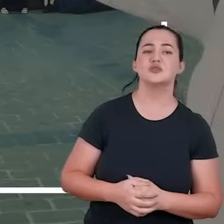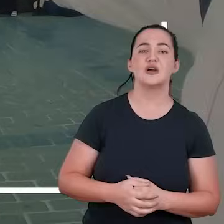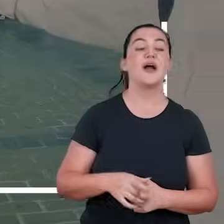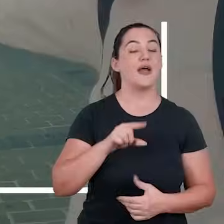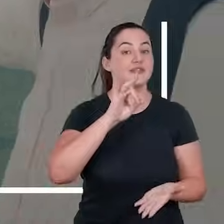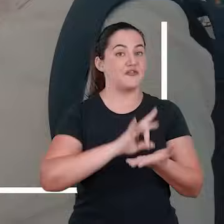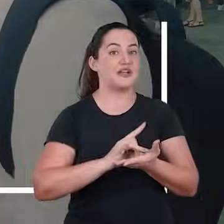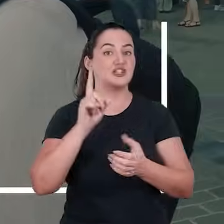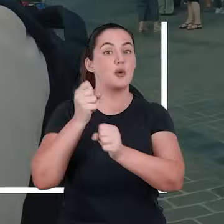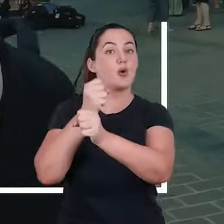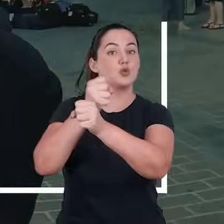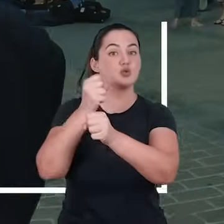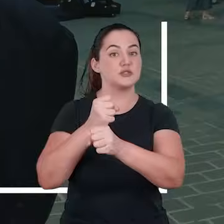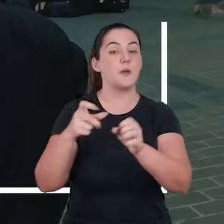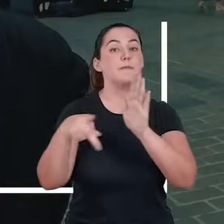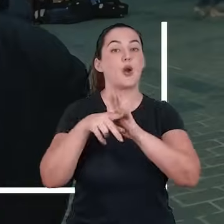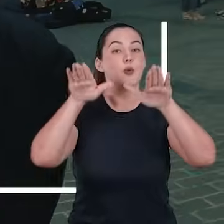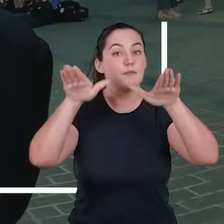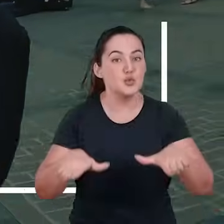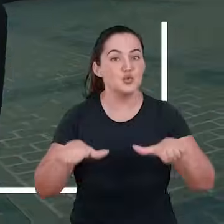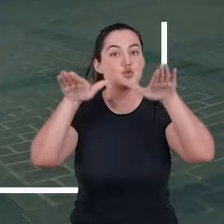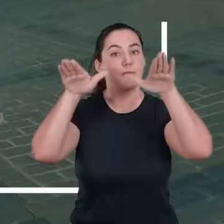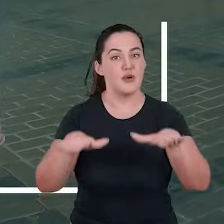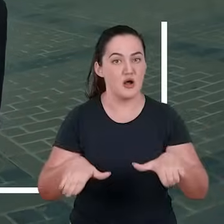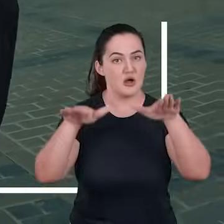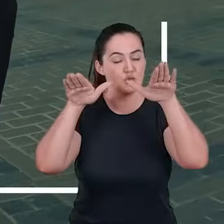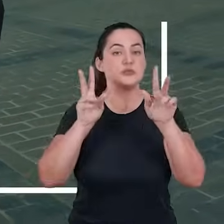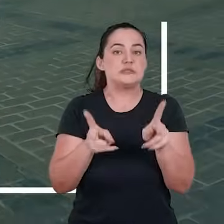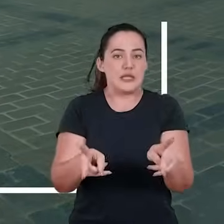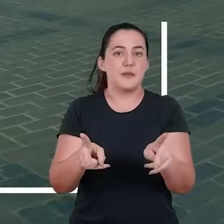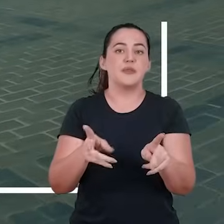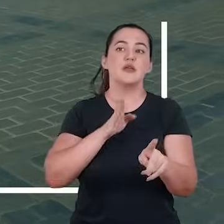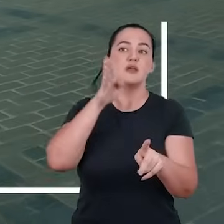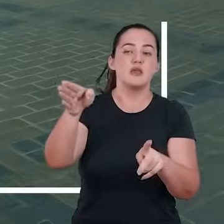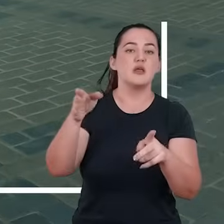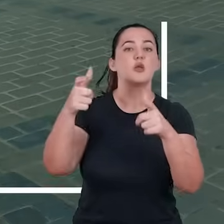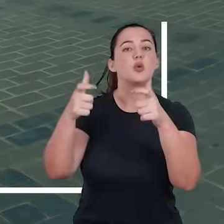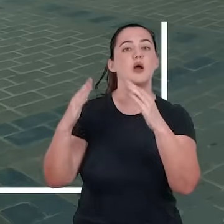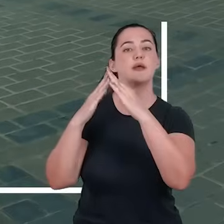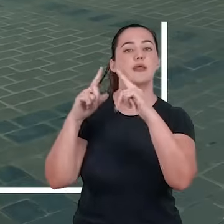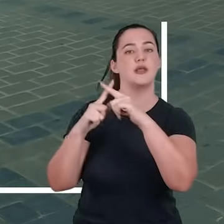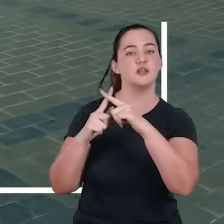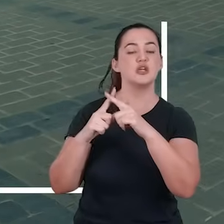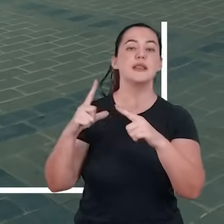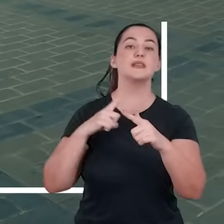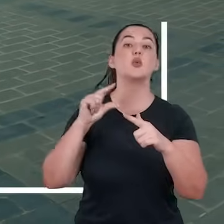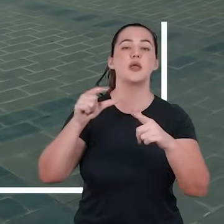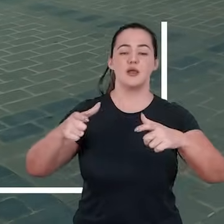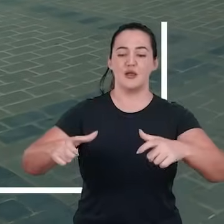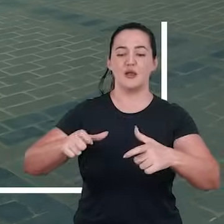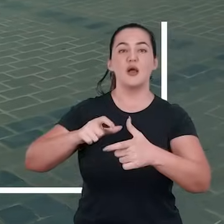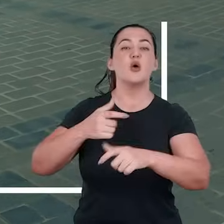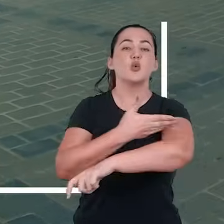um monumento muçulmano posterior. Os muçulmanos sempre, quando iam para a mesquita, eles têm um costume